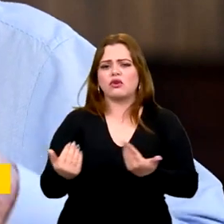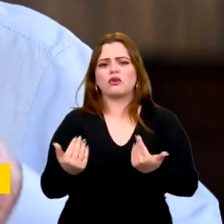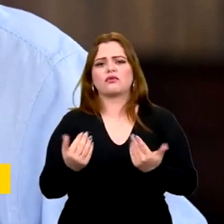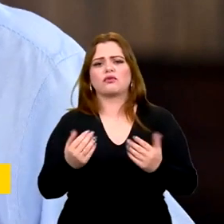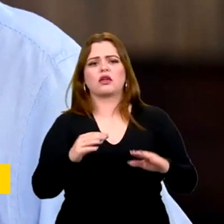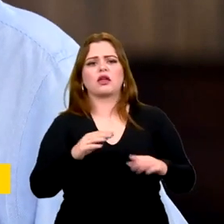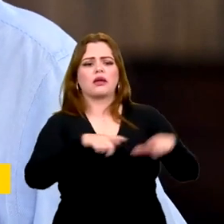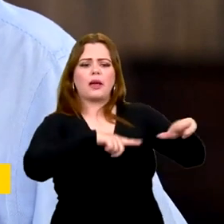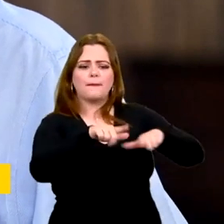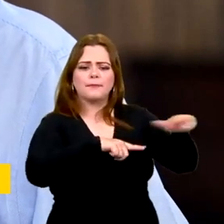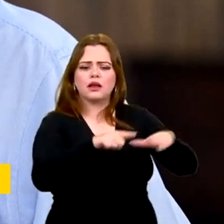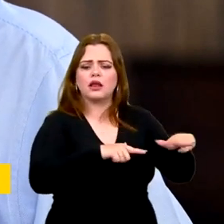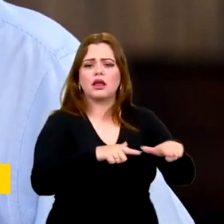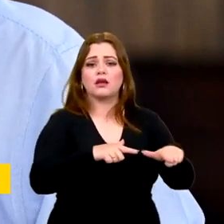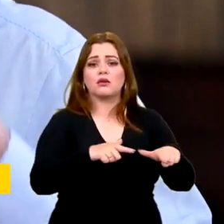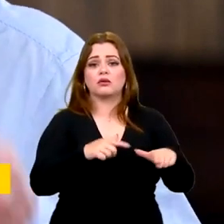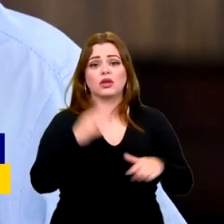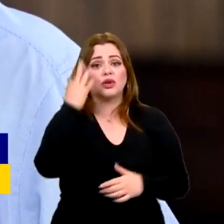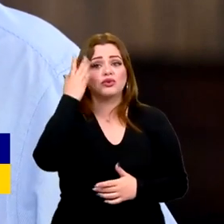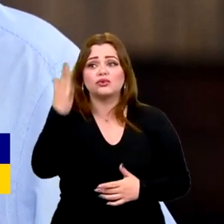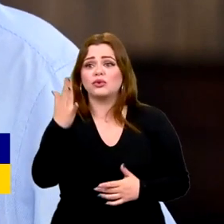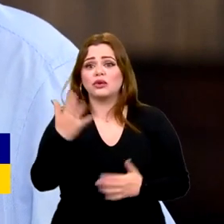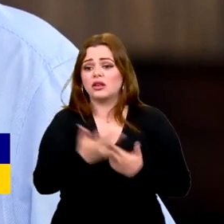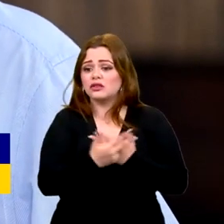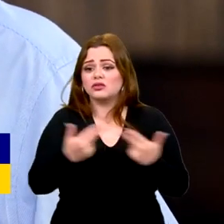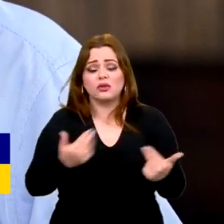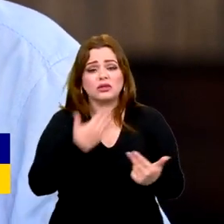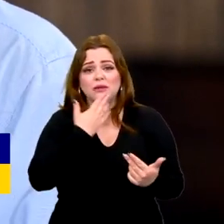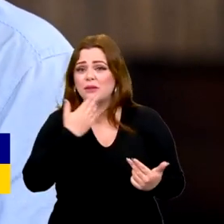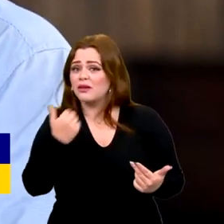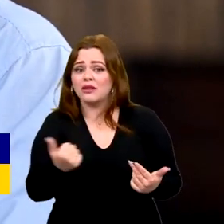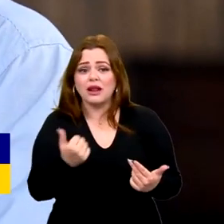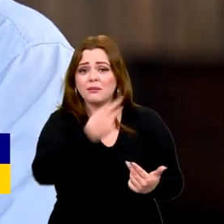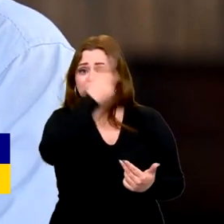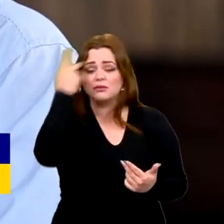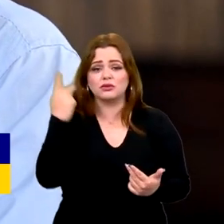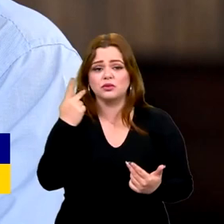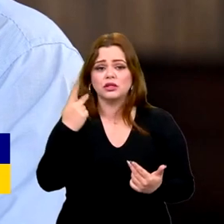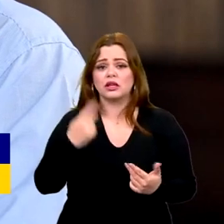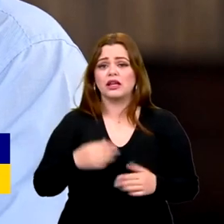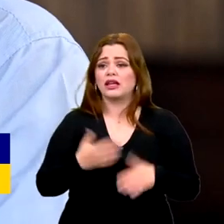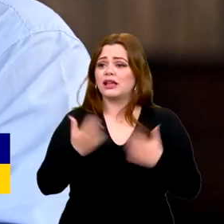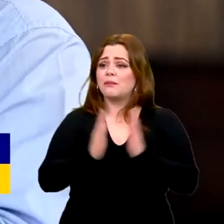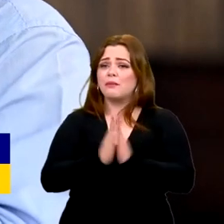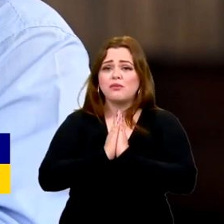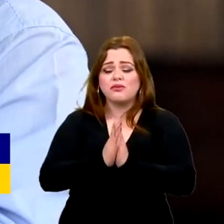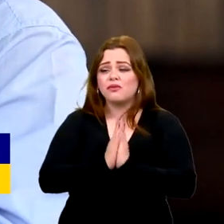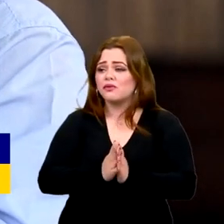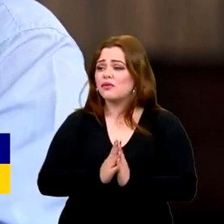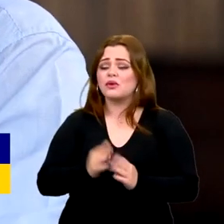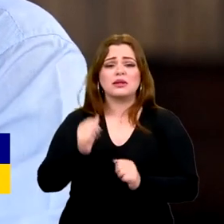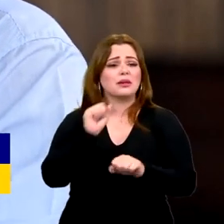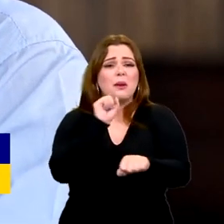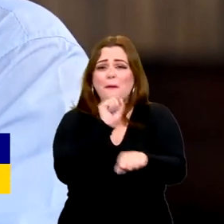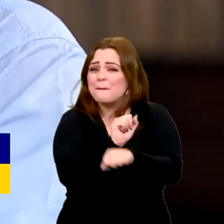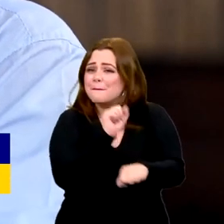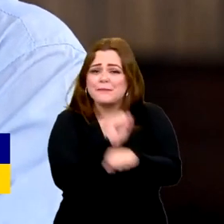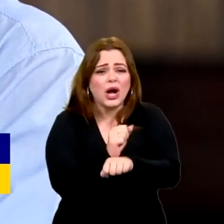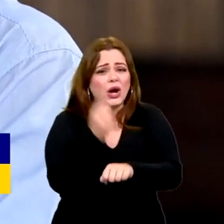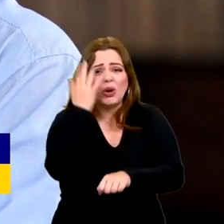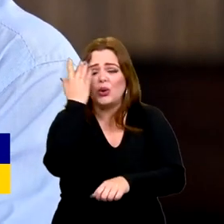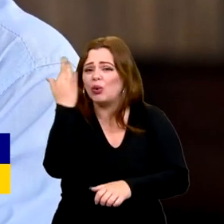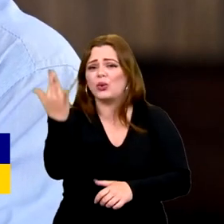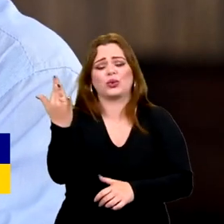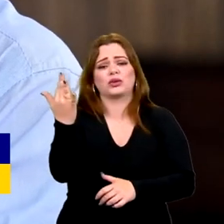não pare de sonhar não pode acreditar e a gente tem que sonhar grande porque a gente foi é pequeno